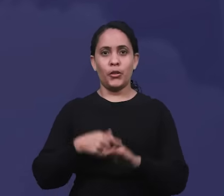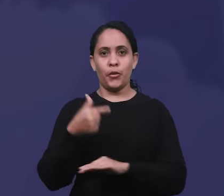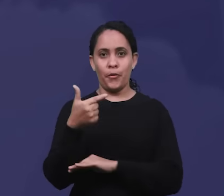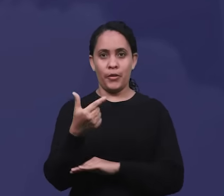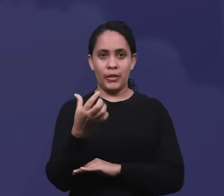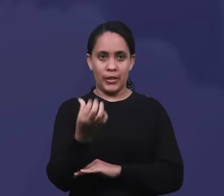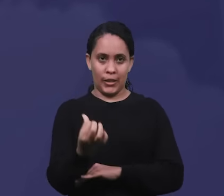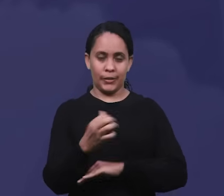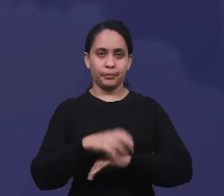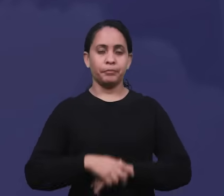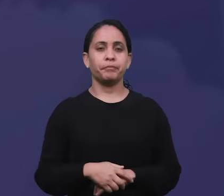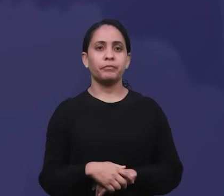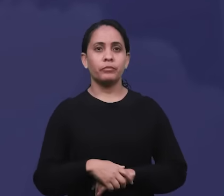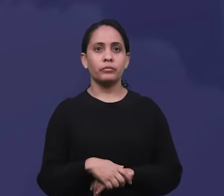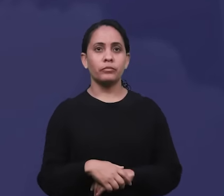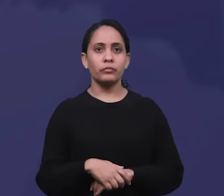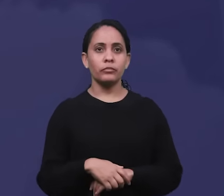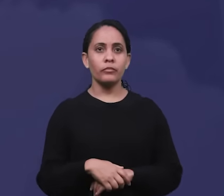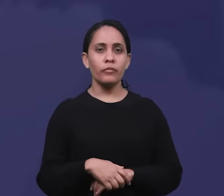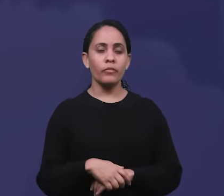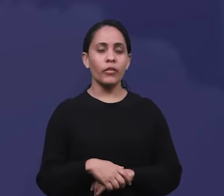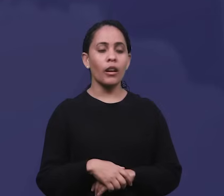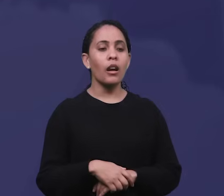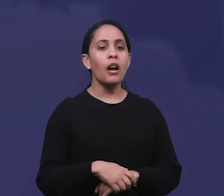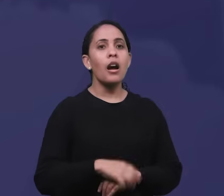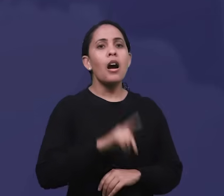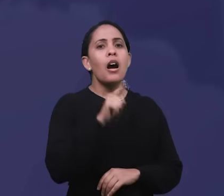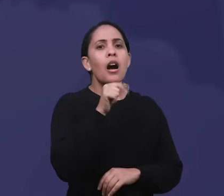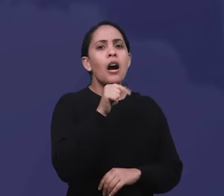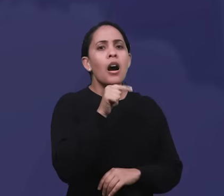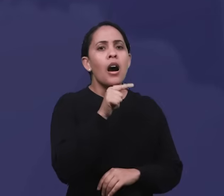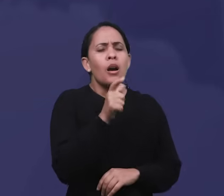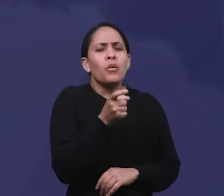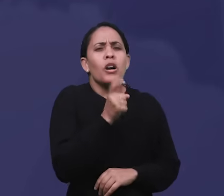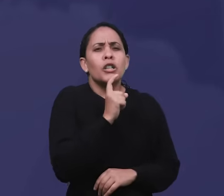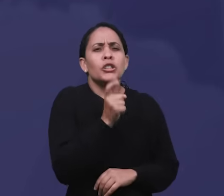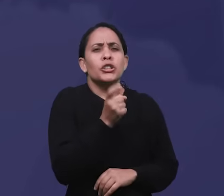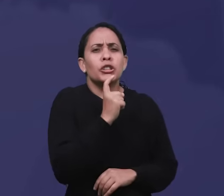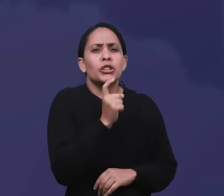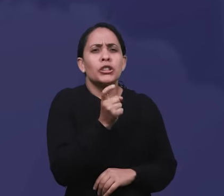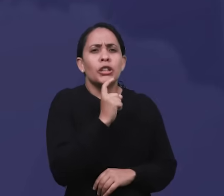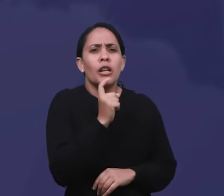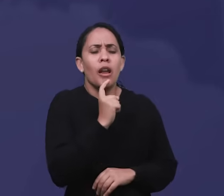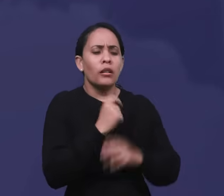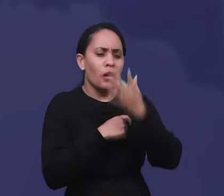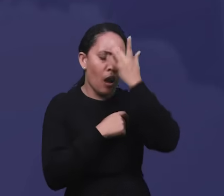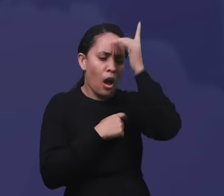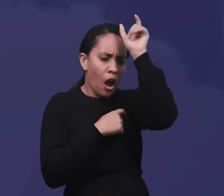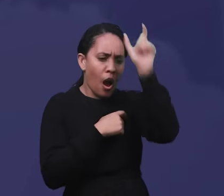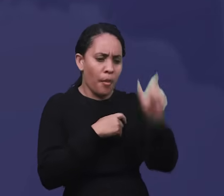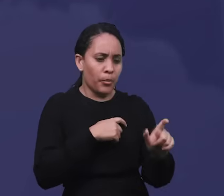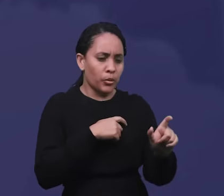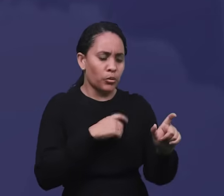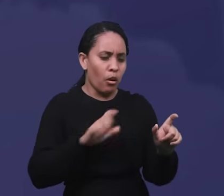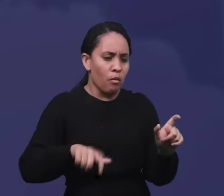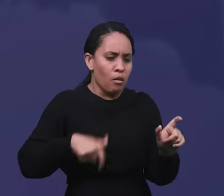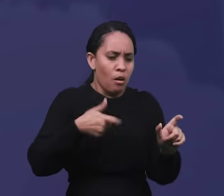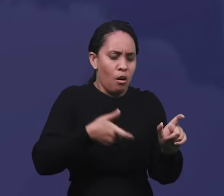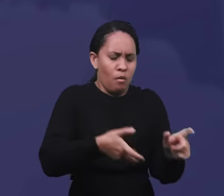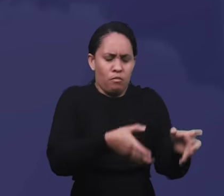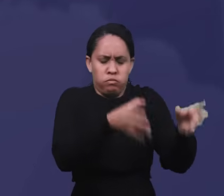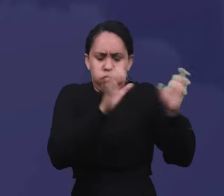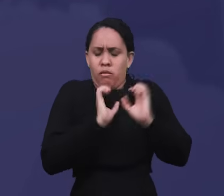versículo 26. Como água fria para uma alma cansada, tais são as boas novas